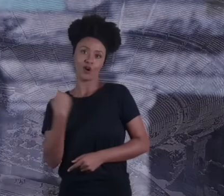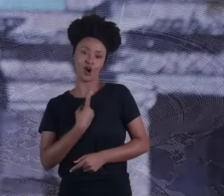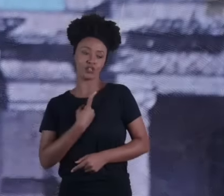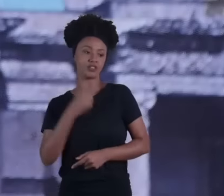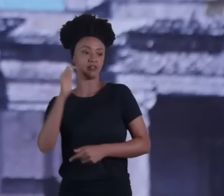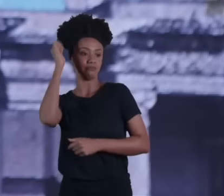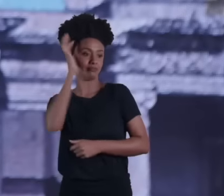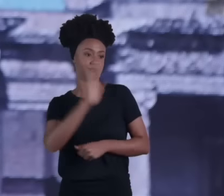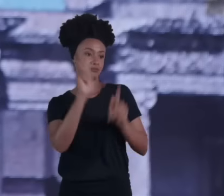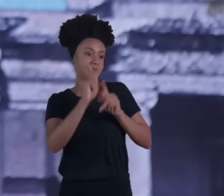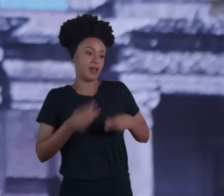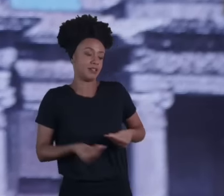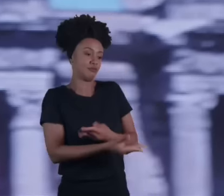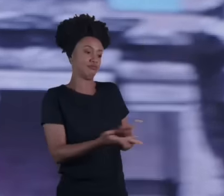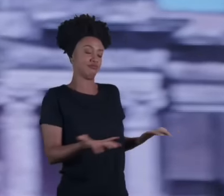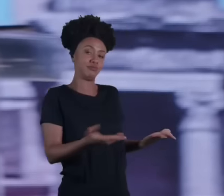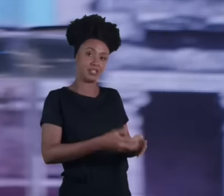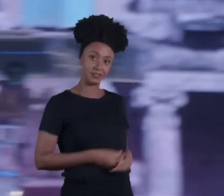Graça e paz